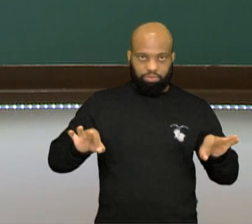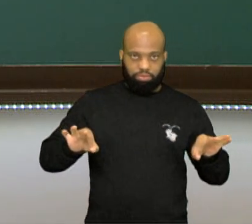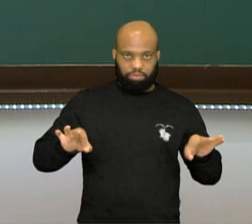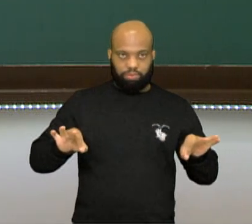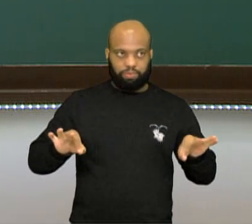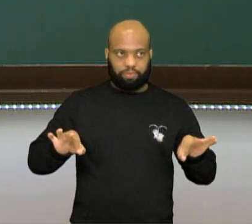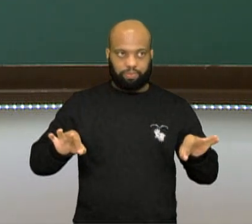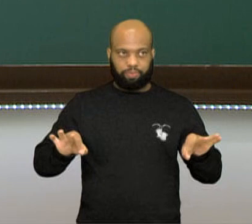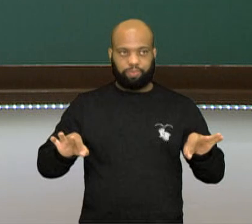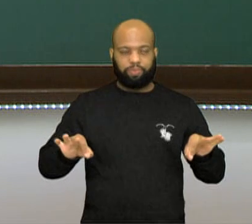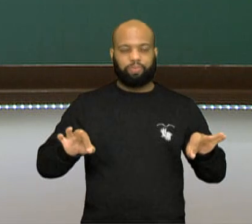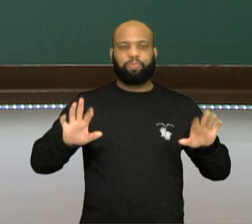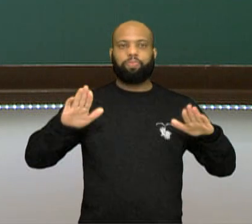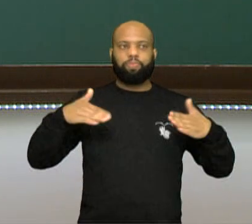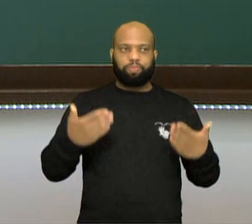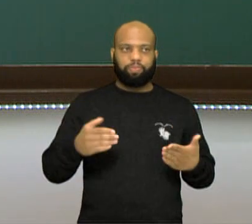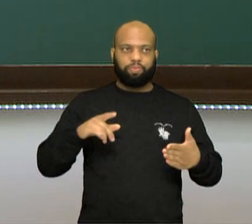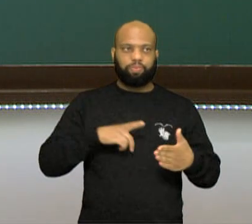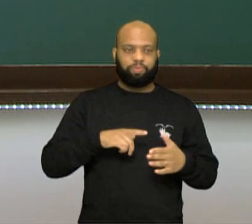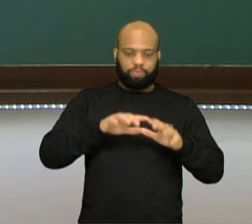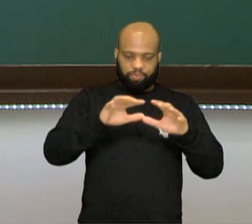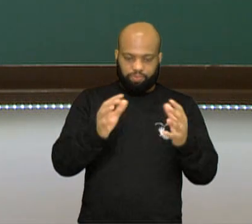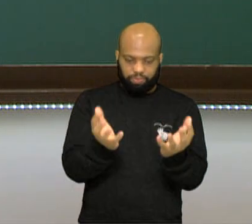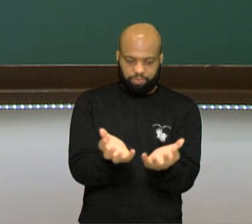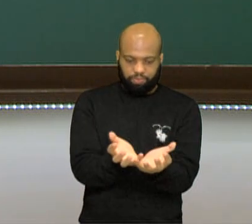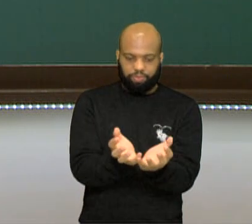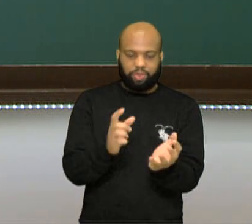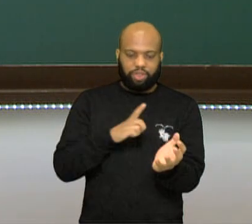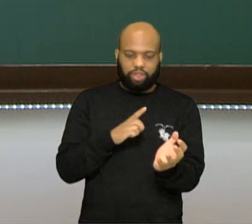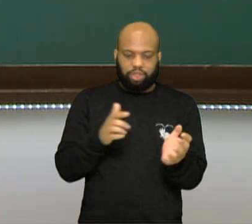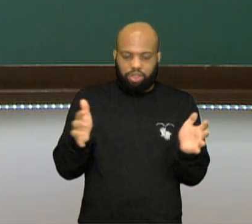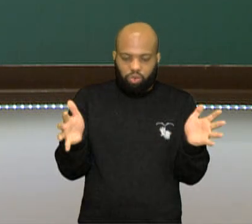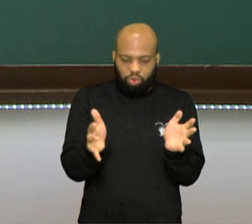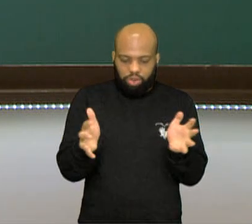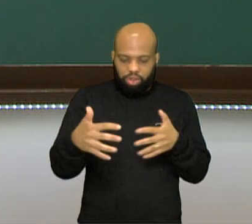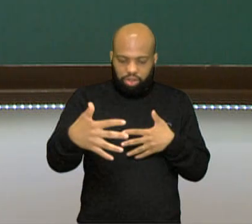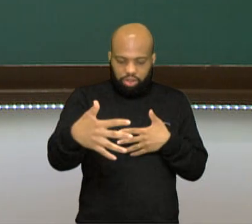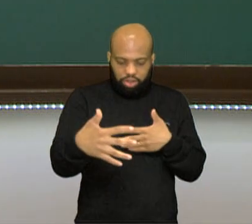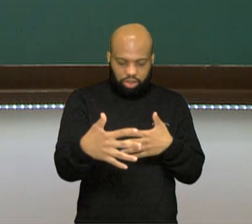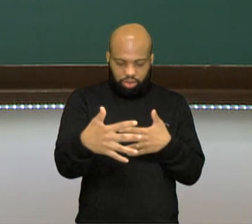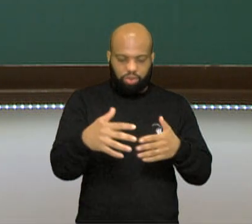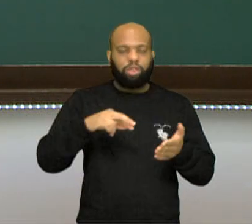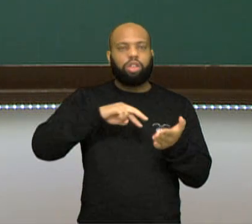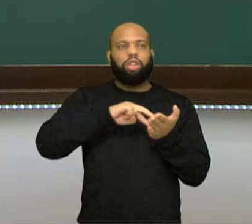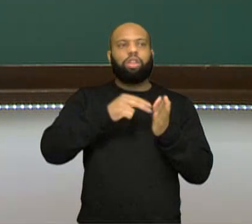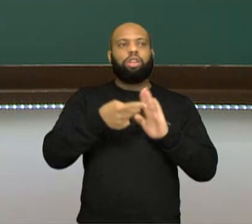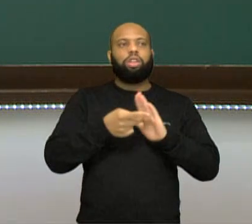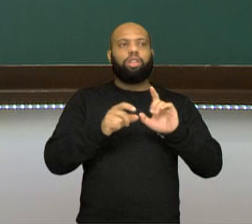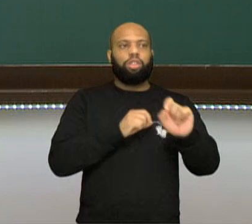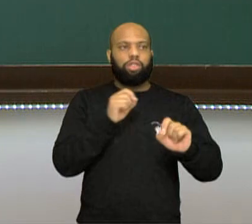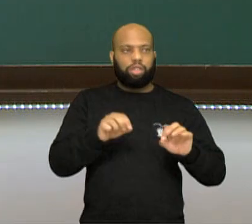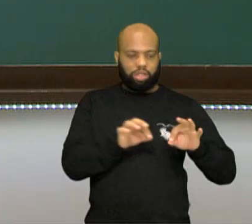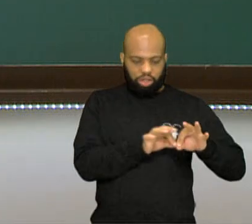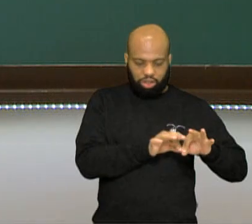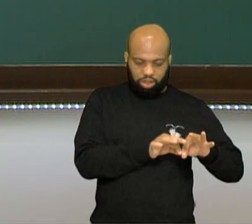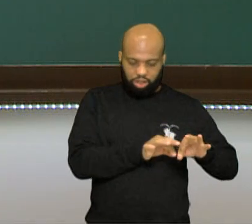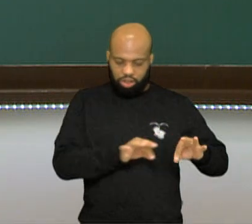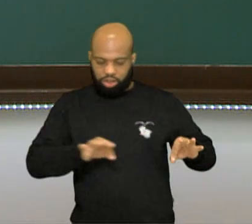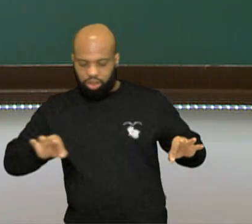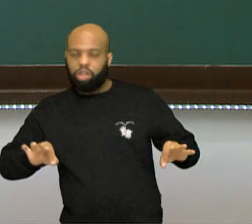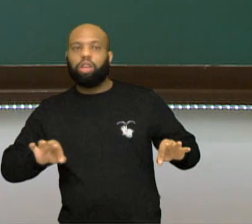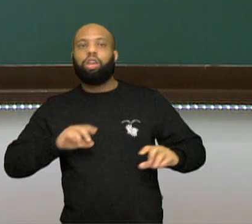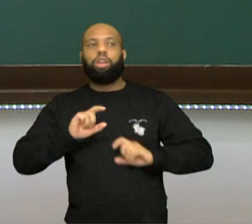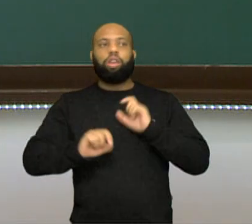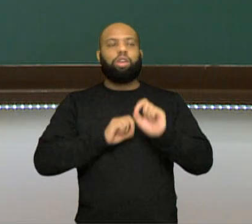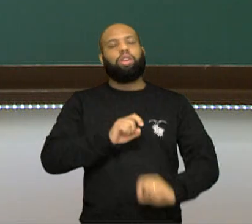a superfície da nossa esfera está encostando, ou seja, daqui até aqui vai